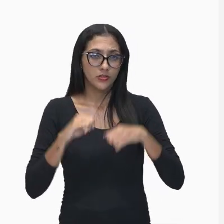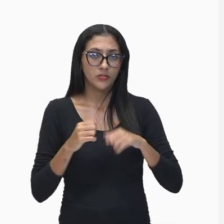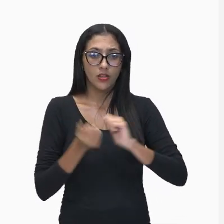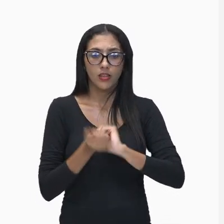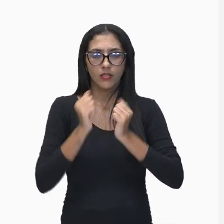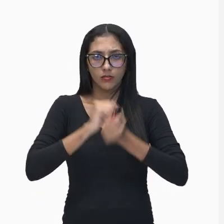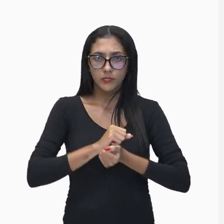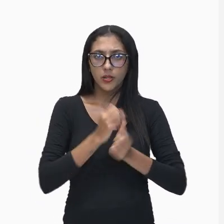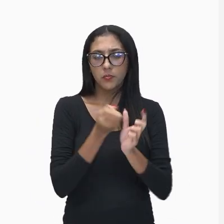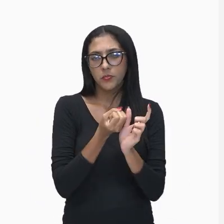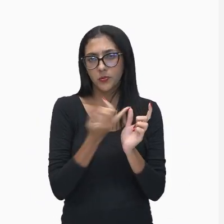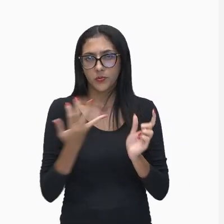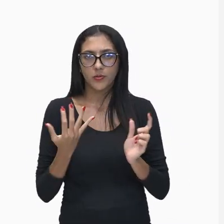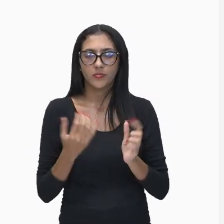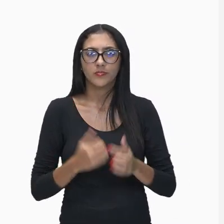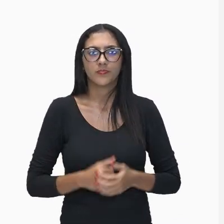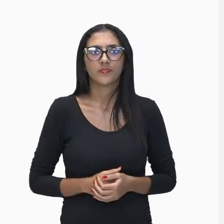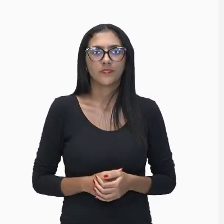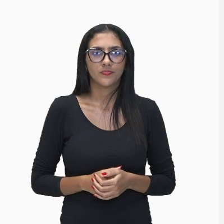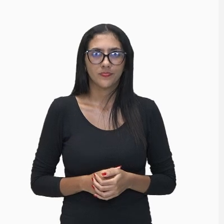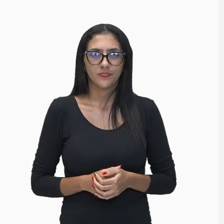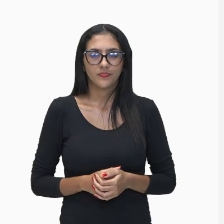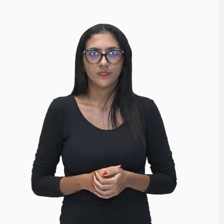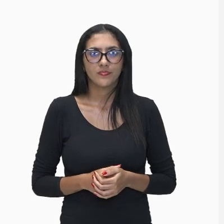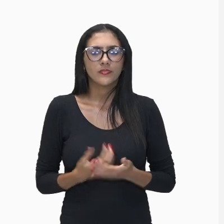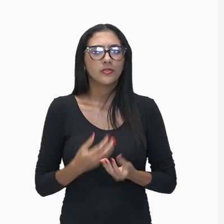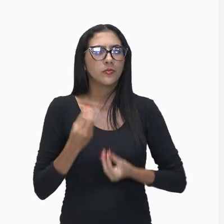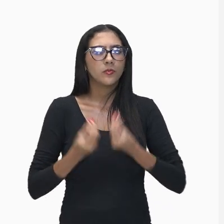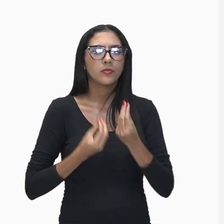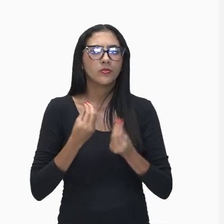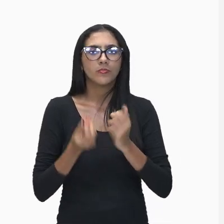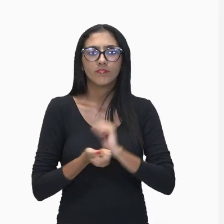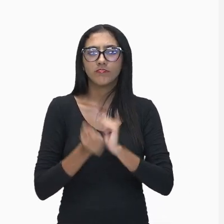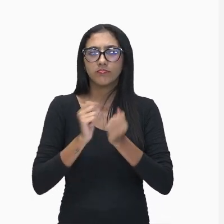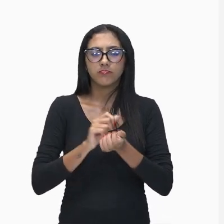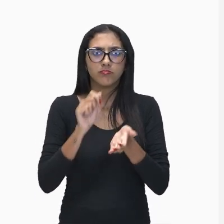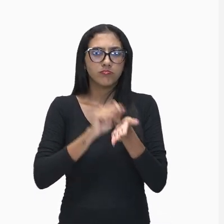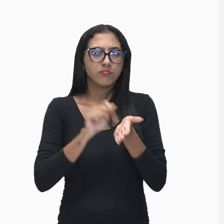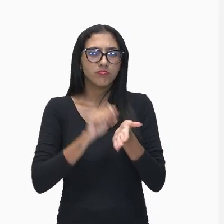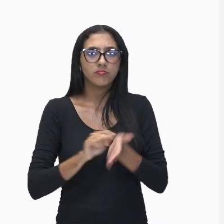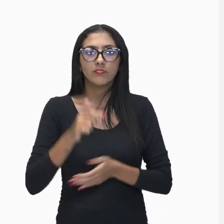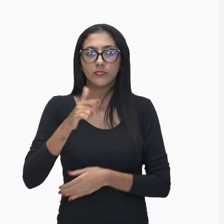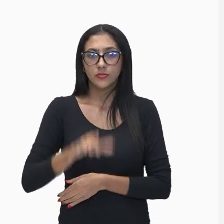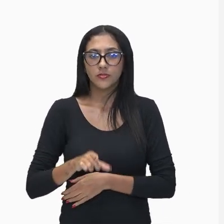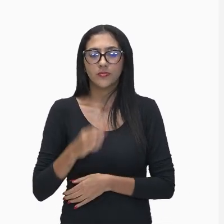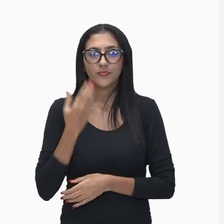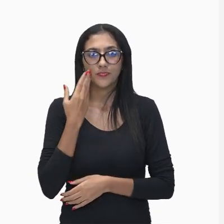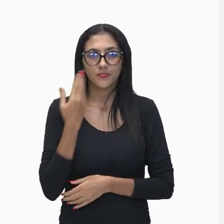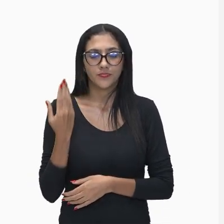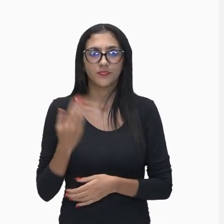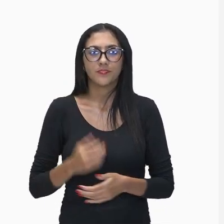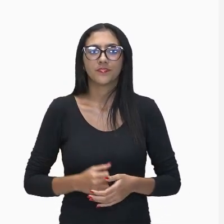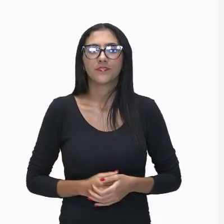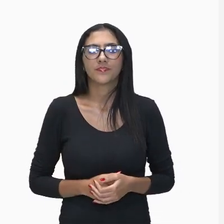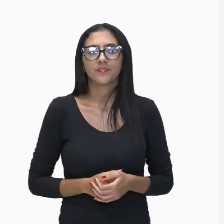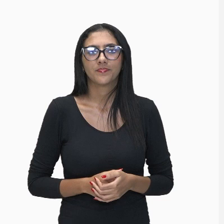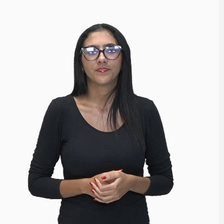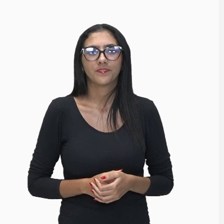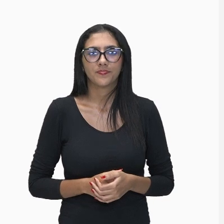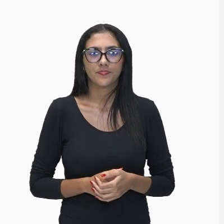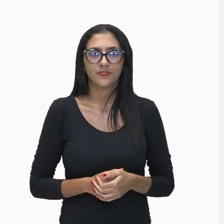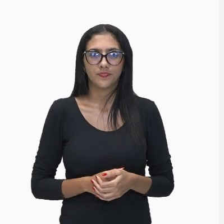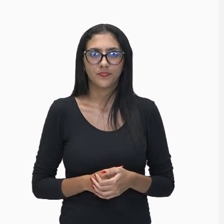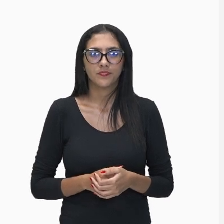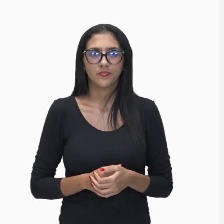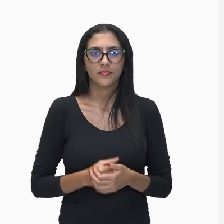plural. Então, como fica aquele enunciado de acordo com a norma? Reescrevendo esse enunciado, ele fica assim. 1/3